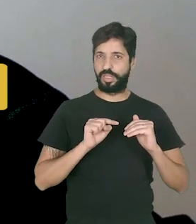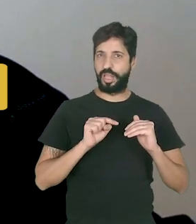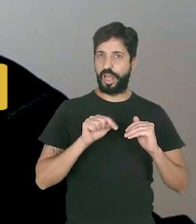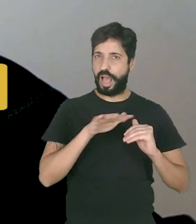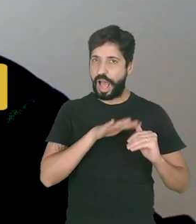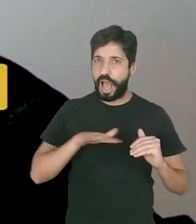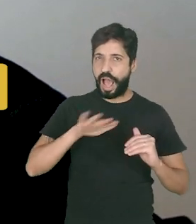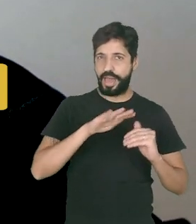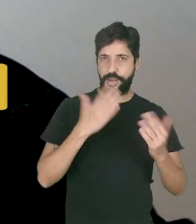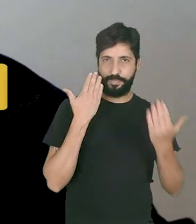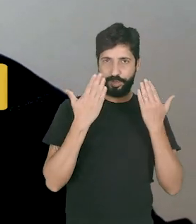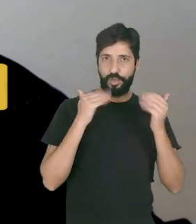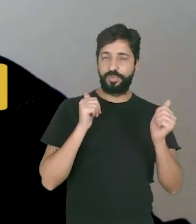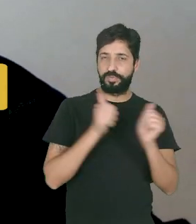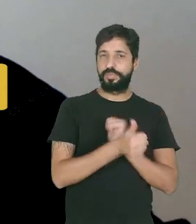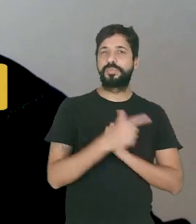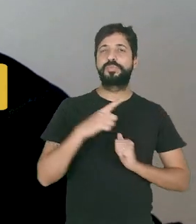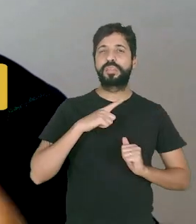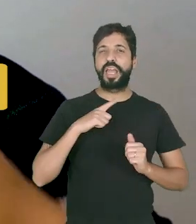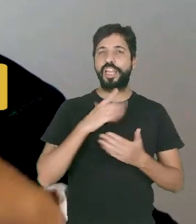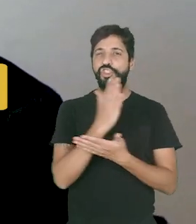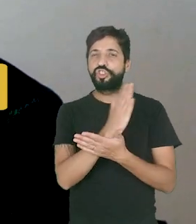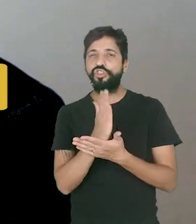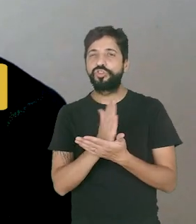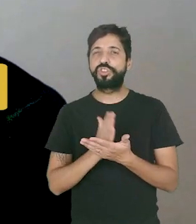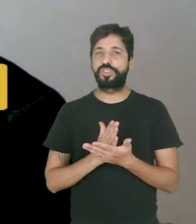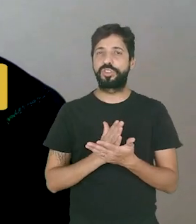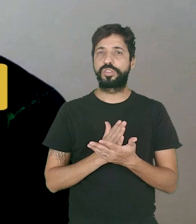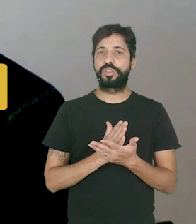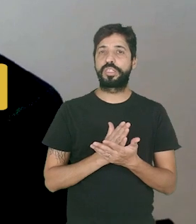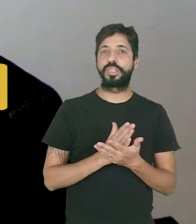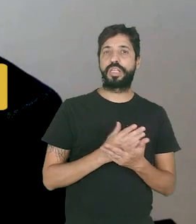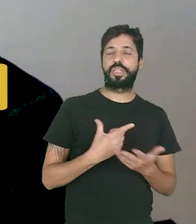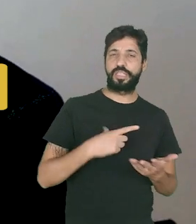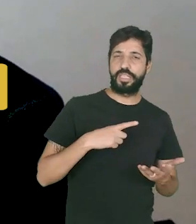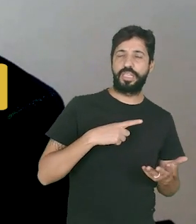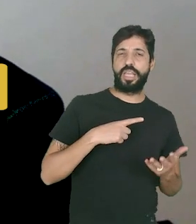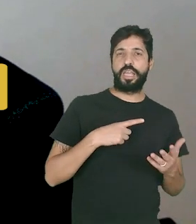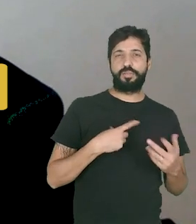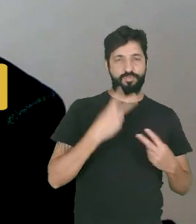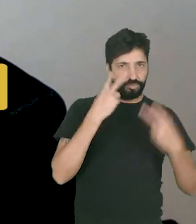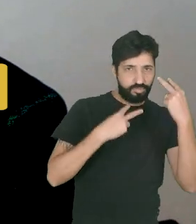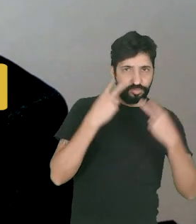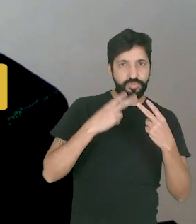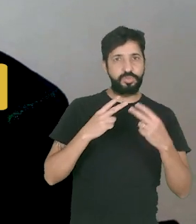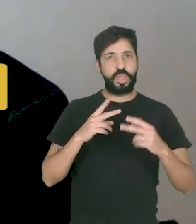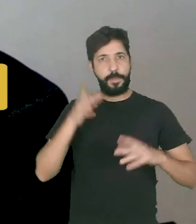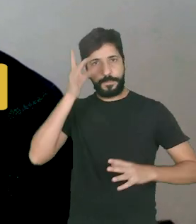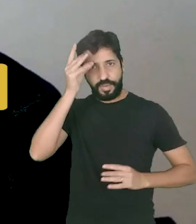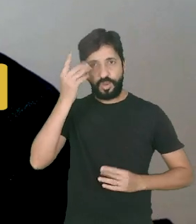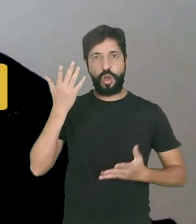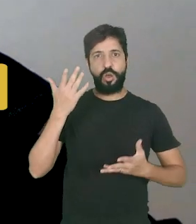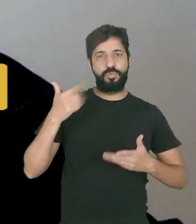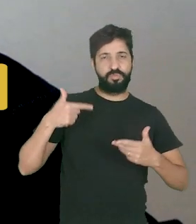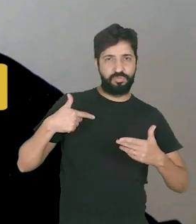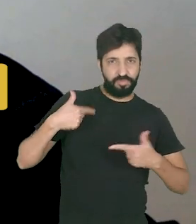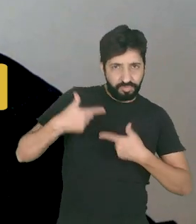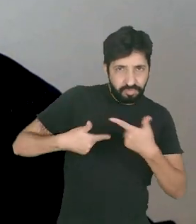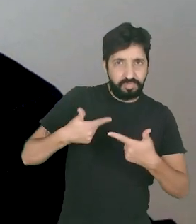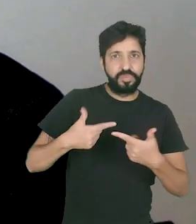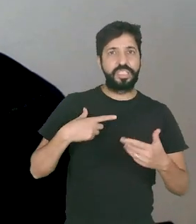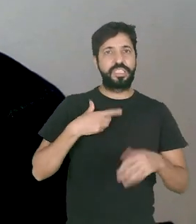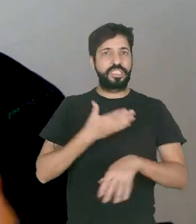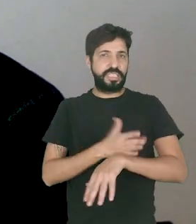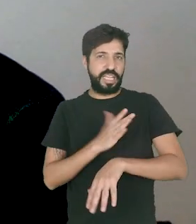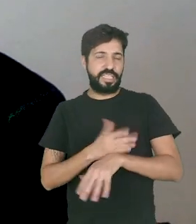da psicologia do esporte se encontram divididas em alto rendimento, alta performance, alto desempenho, exercício, atividades de